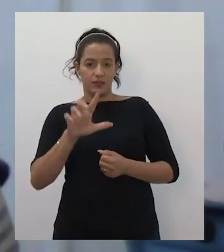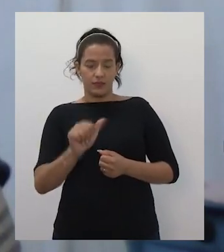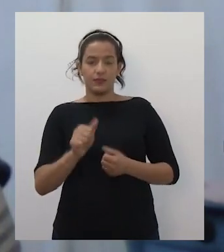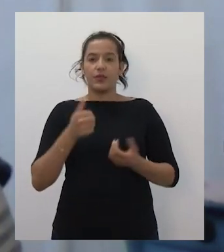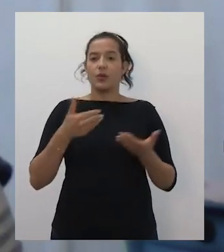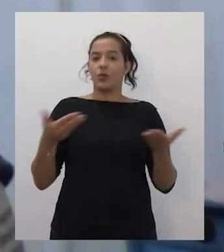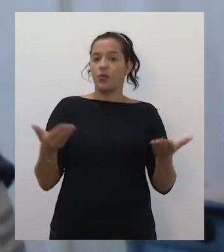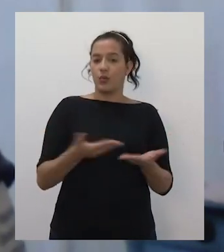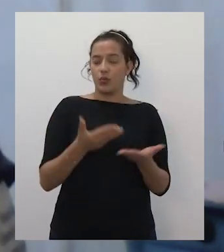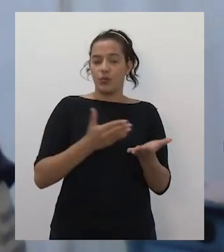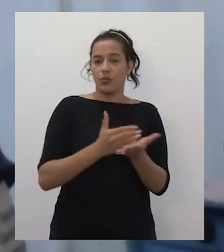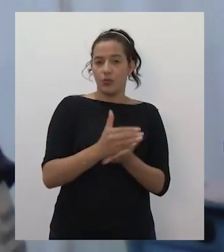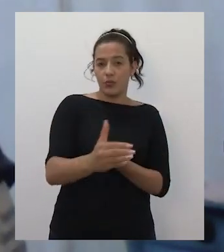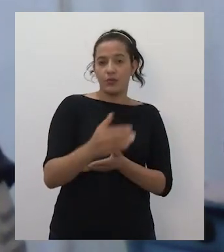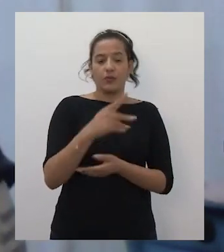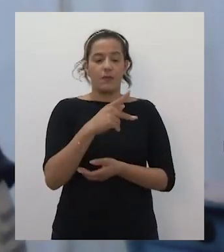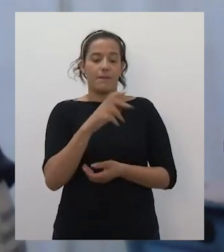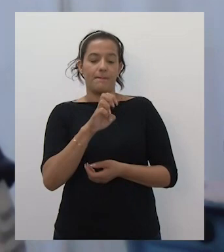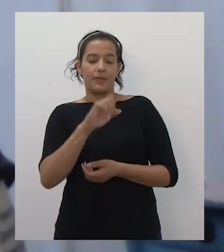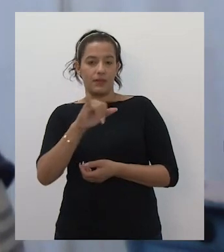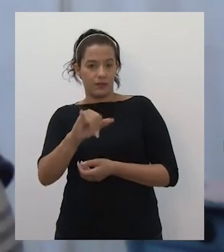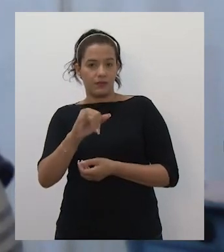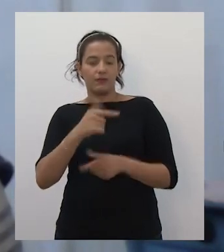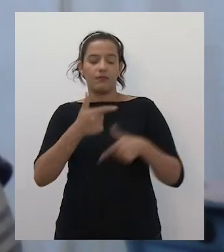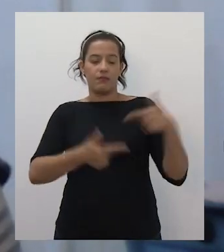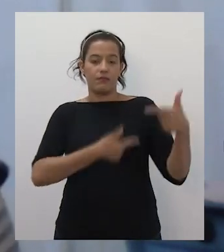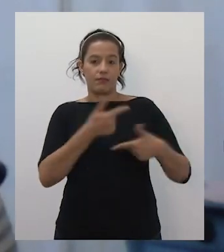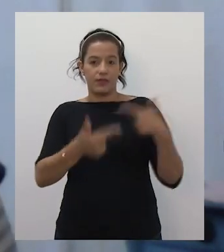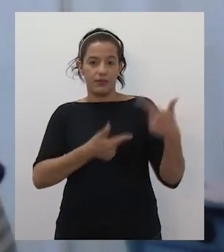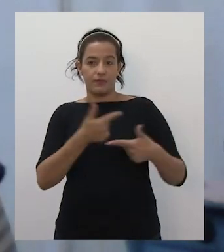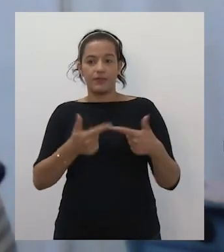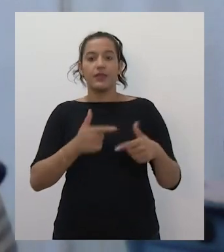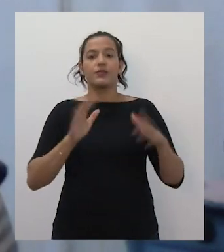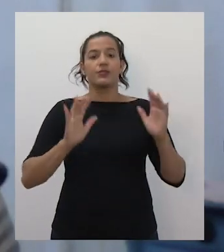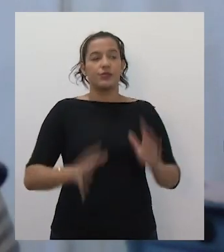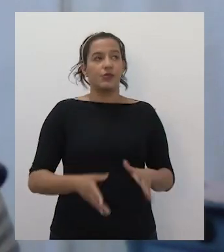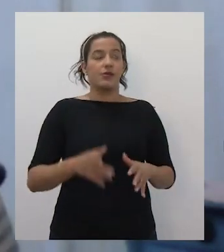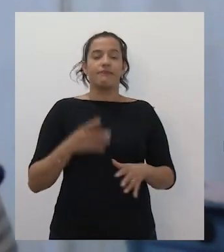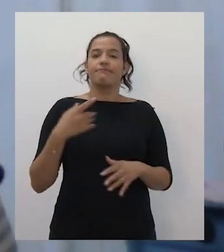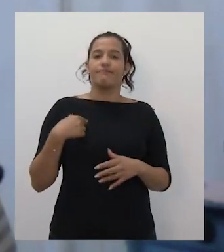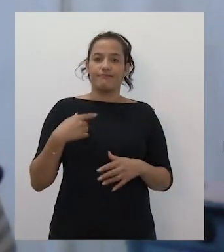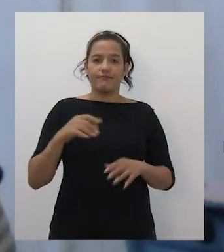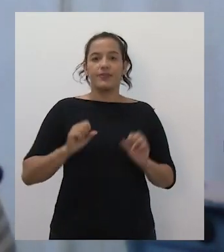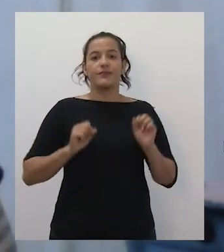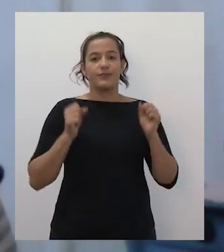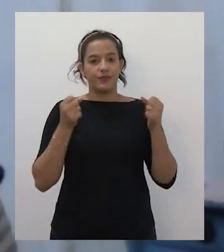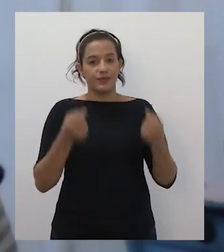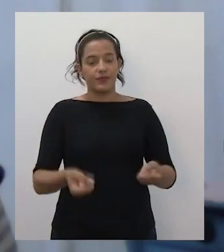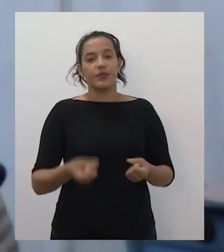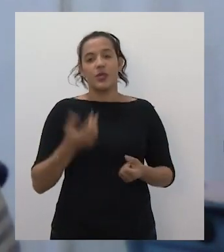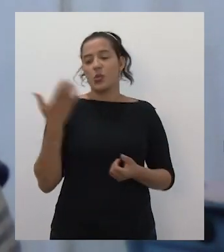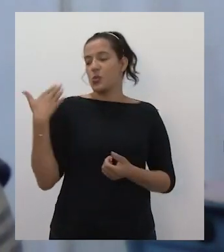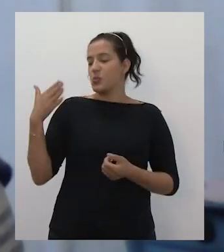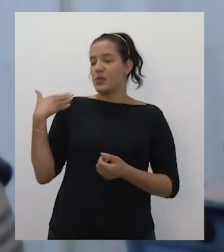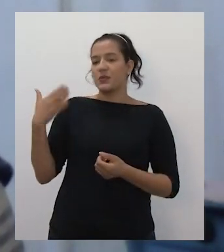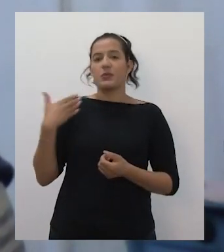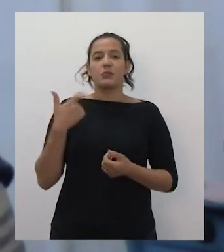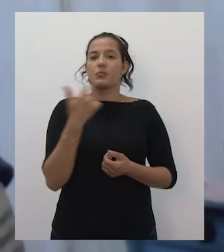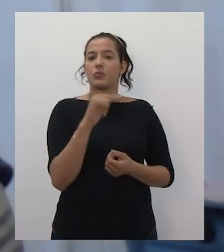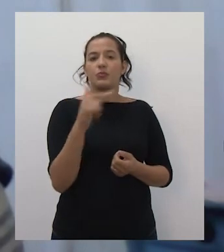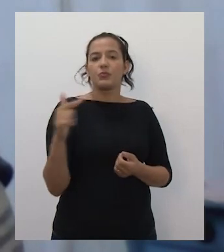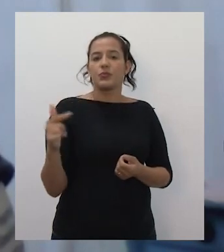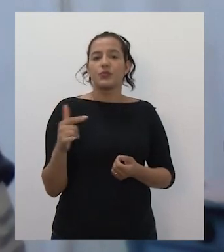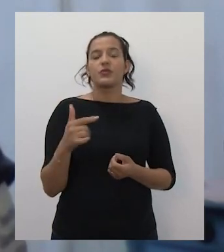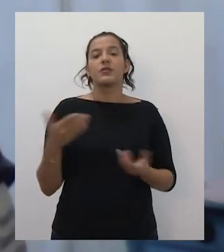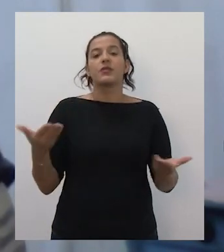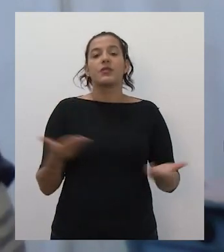o que já foi bem desafiador, já foi bem novo para mim, eu nunca tinha tido essa experiência anteriormente, e como se não bastasse,